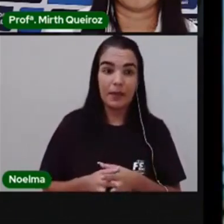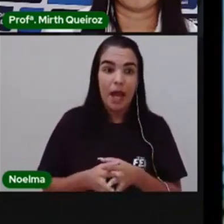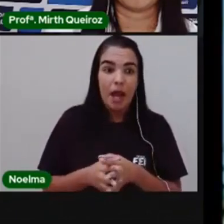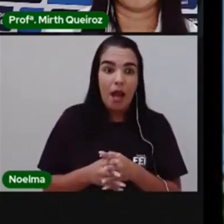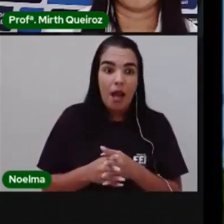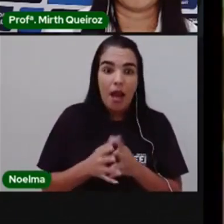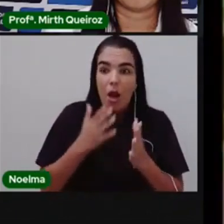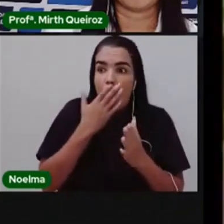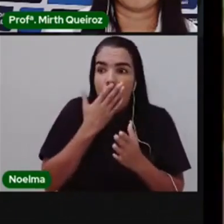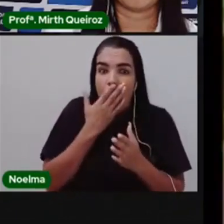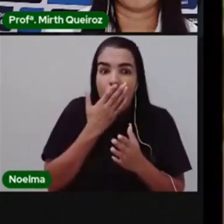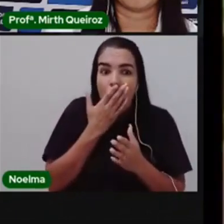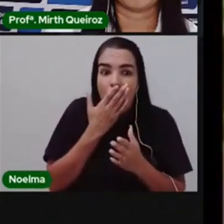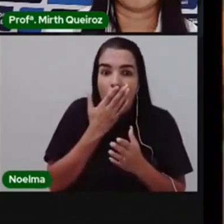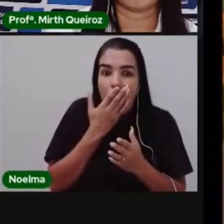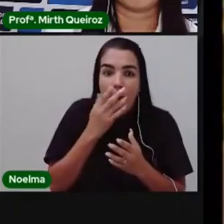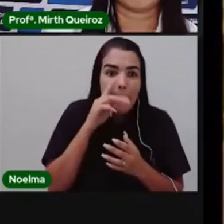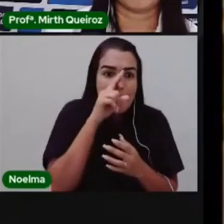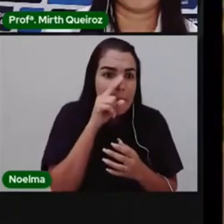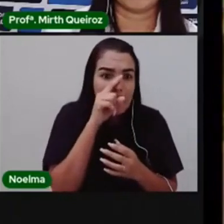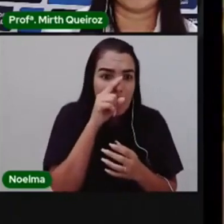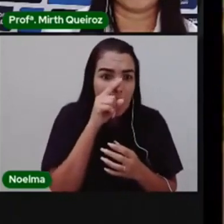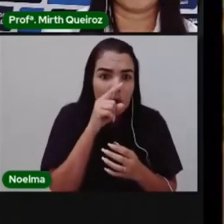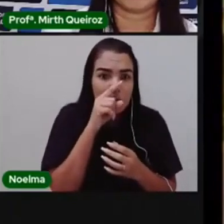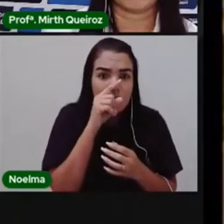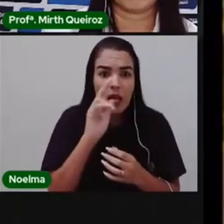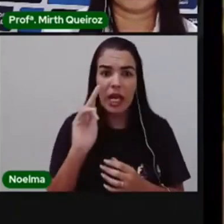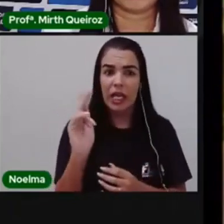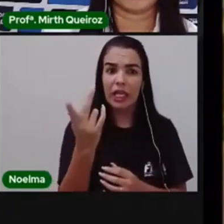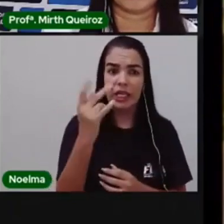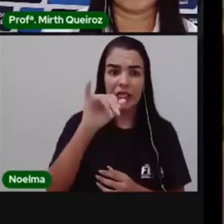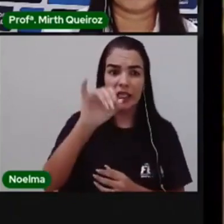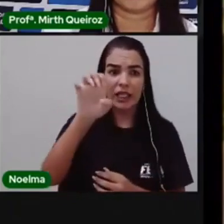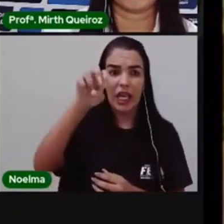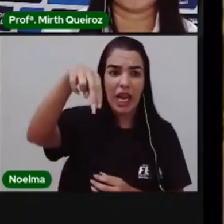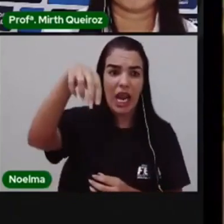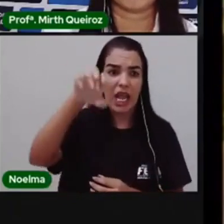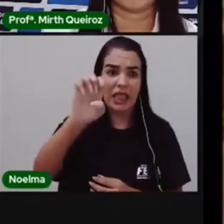nas terras do reino. Zazu, leve Simba para casa. Ah, pai, não posso ir. Não, filho.